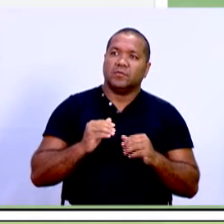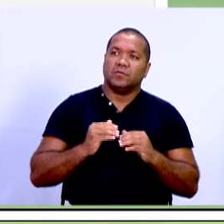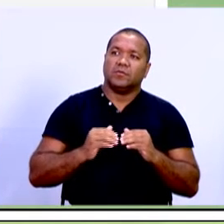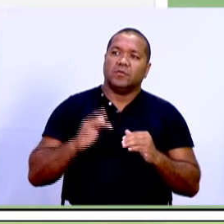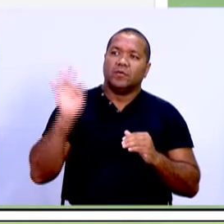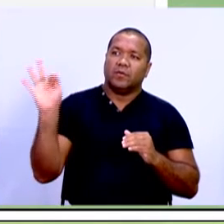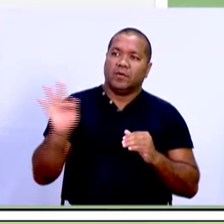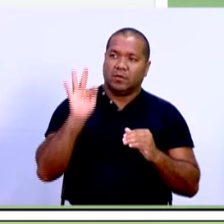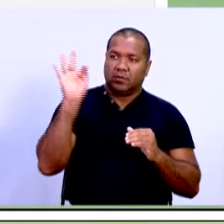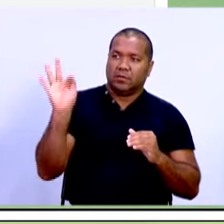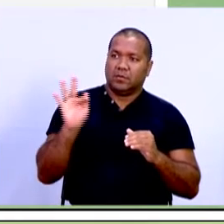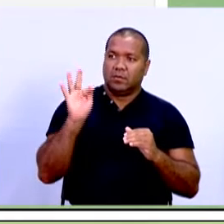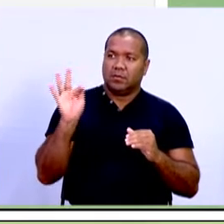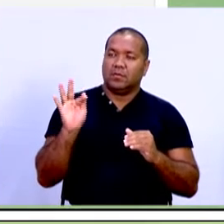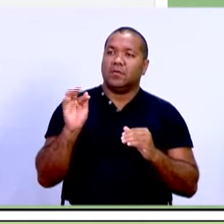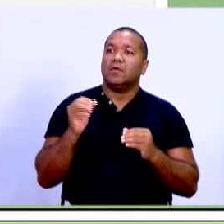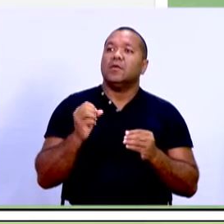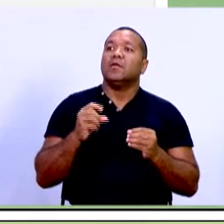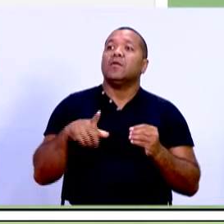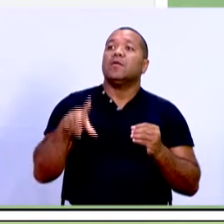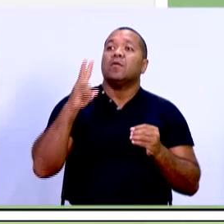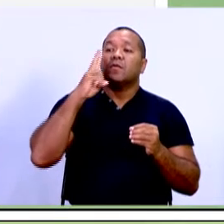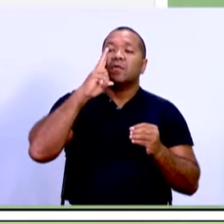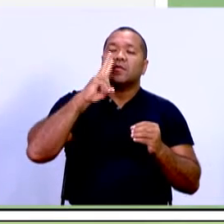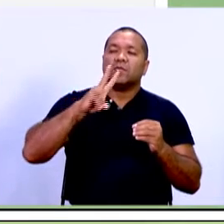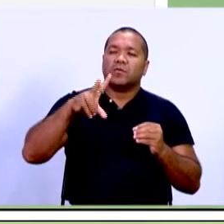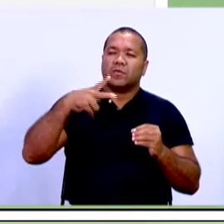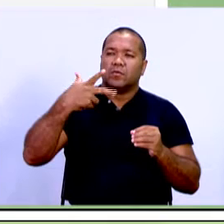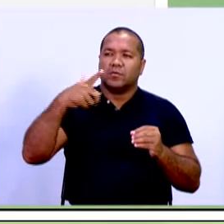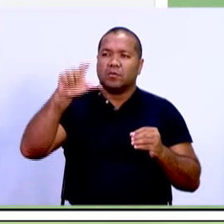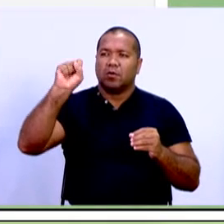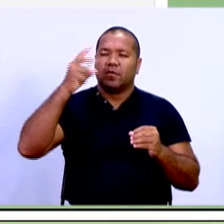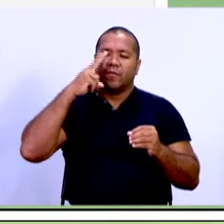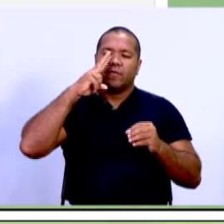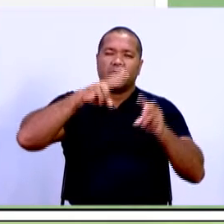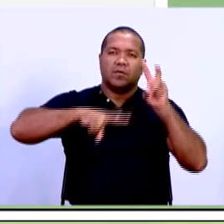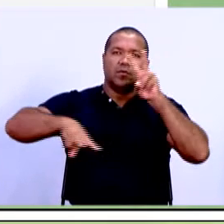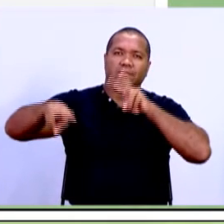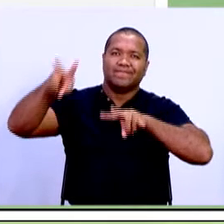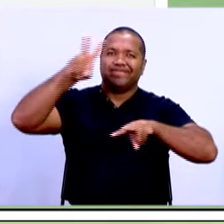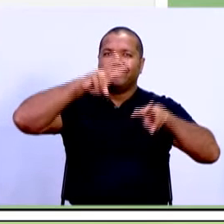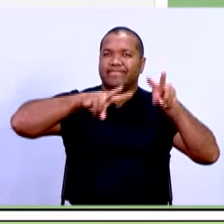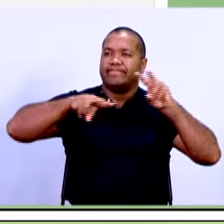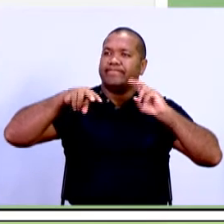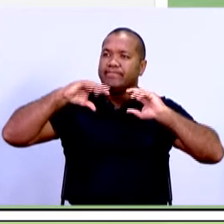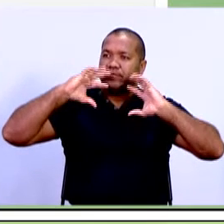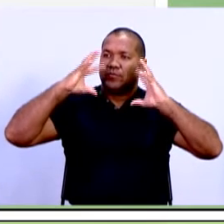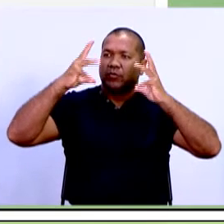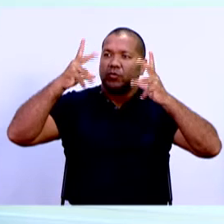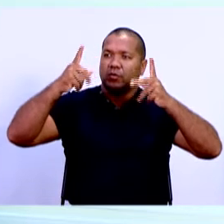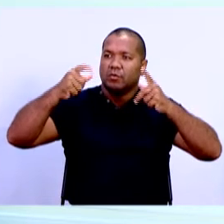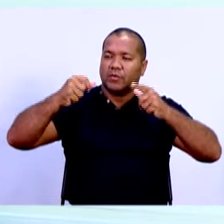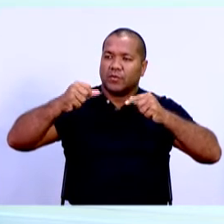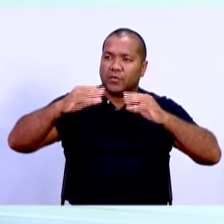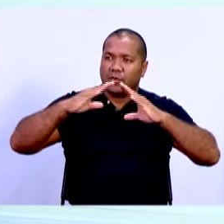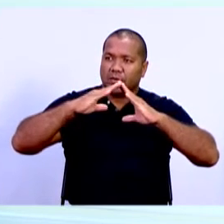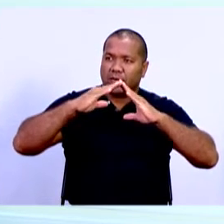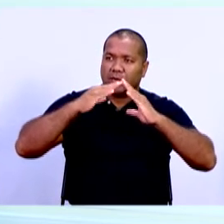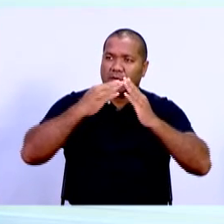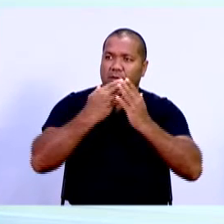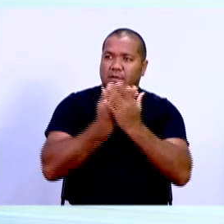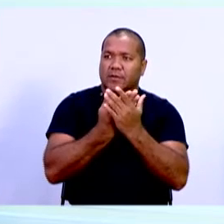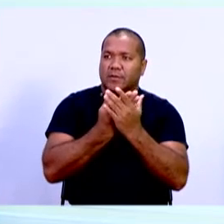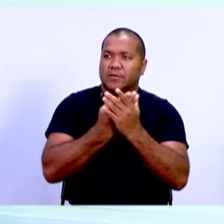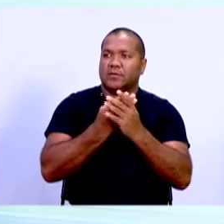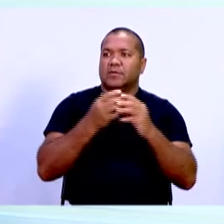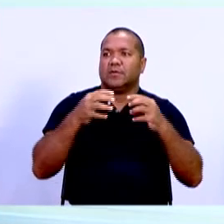esse painel, eles conseguem visualizar de forma macro, de forma total, a instituição e o andamento dos